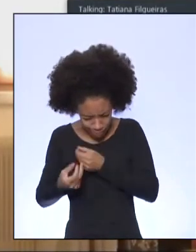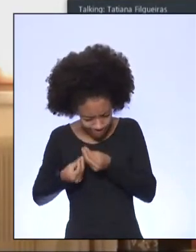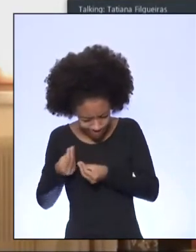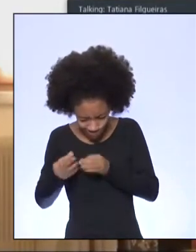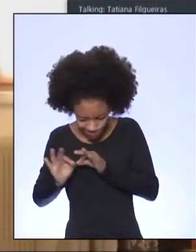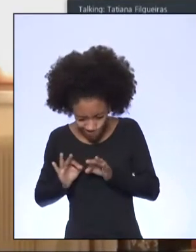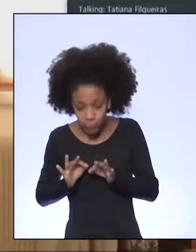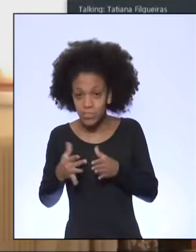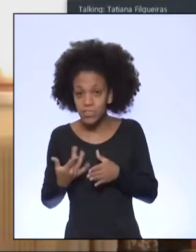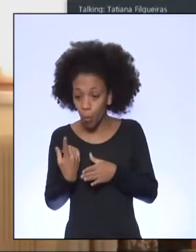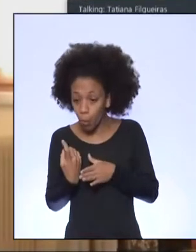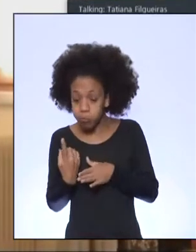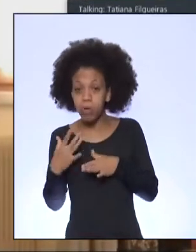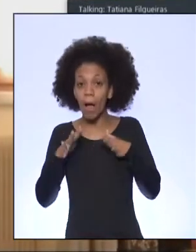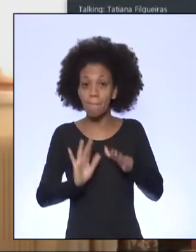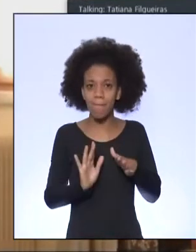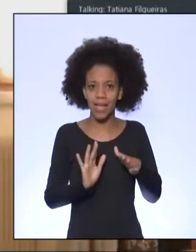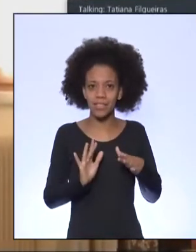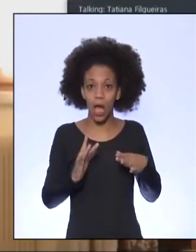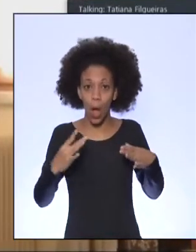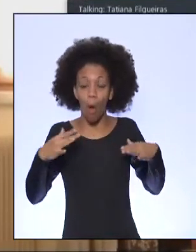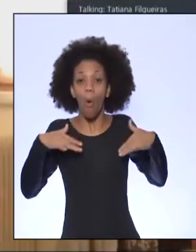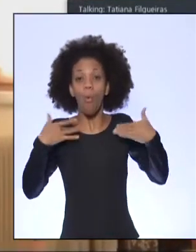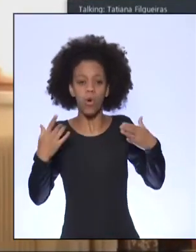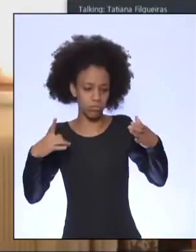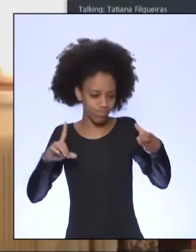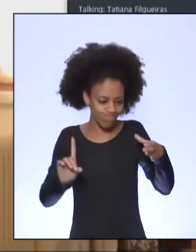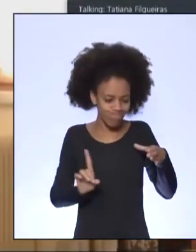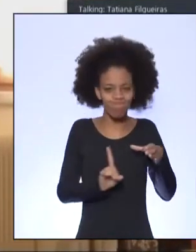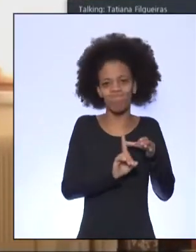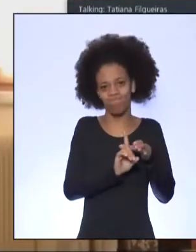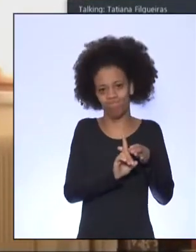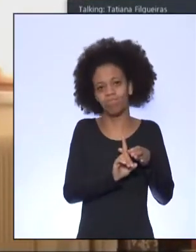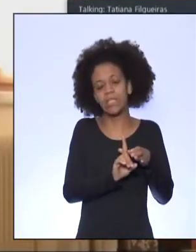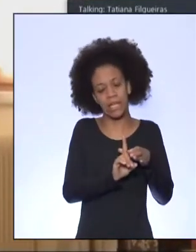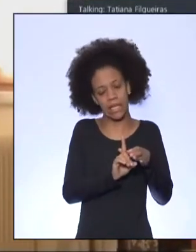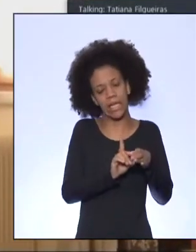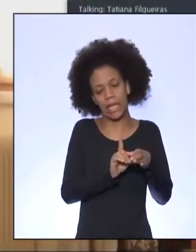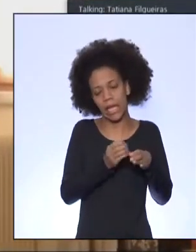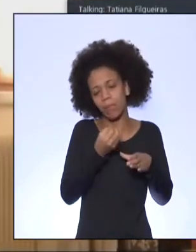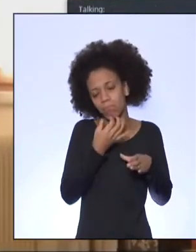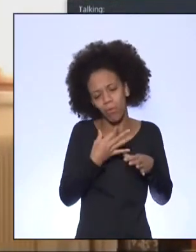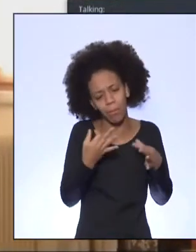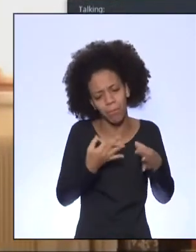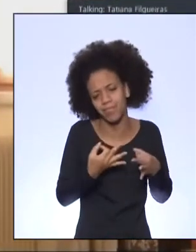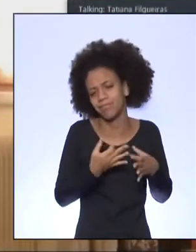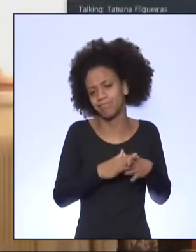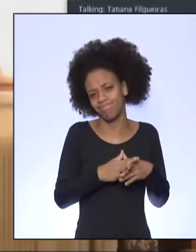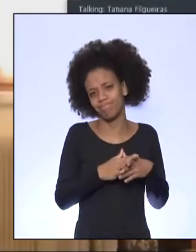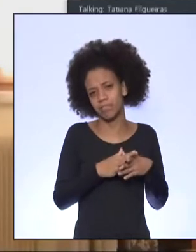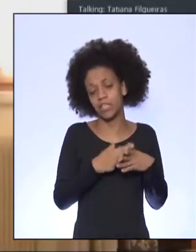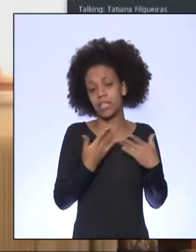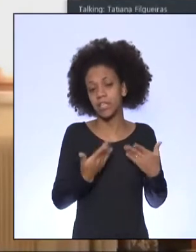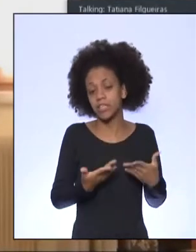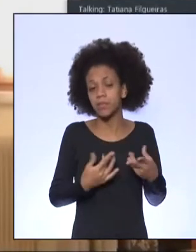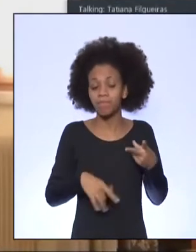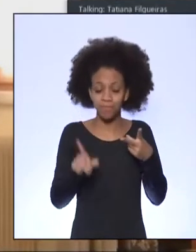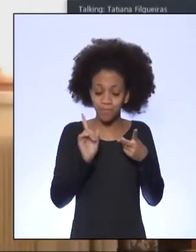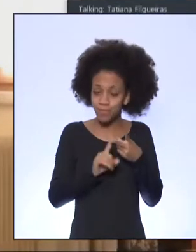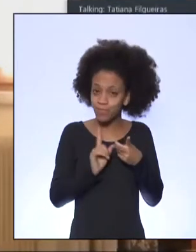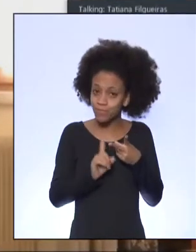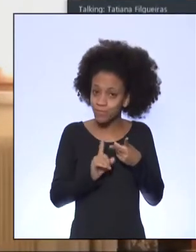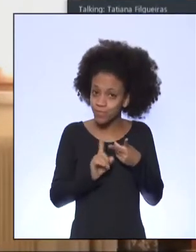de fazer planejamentos em conjunto é muito importante. Acho que isso tinha que ficar como um legado, né? E a questão